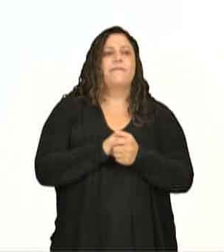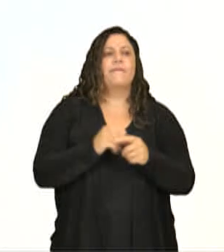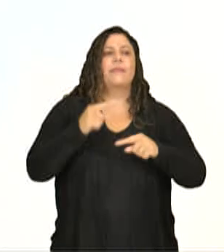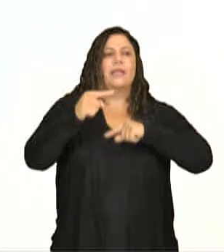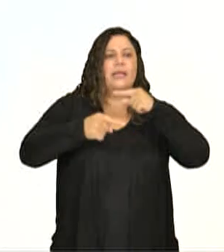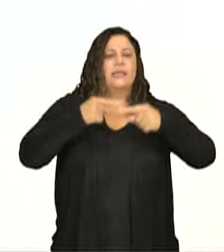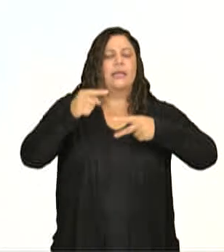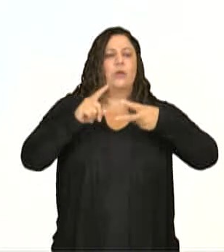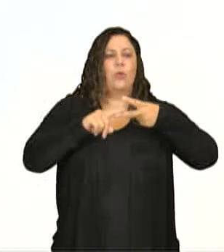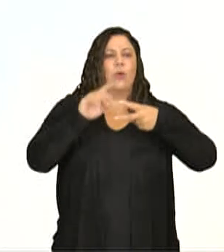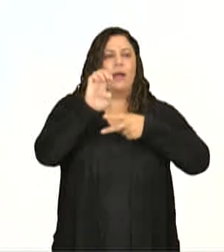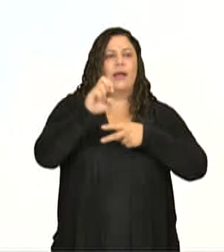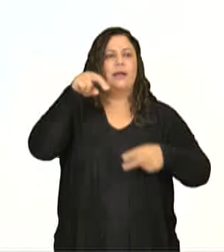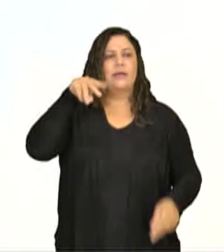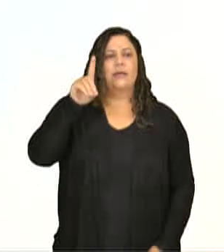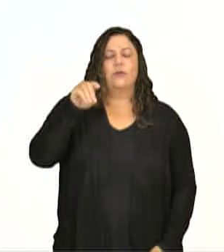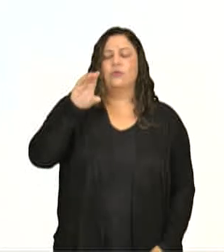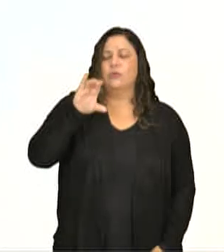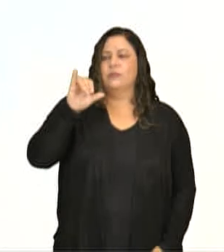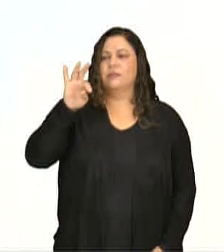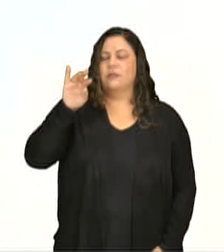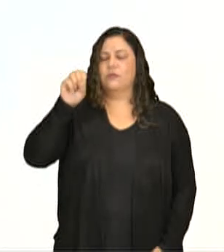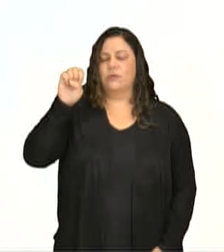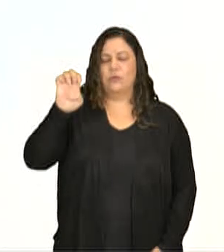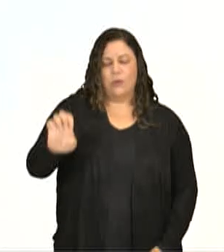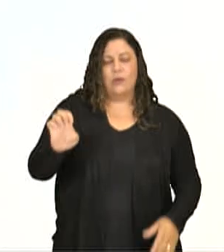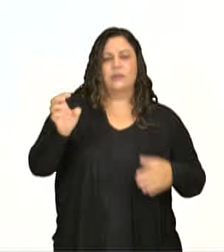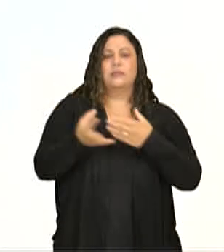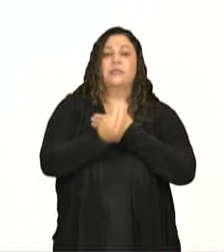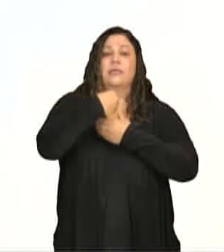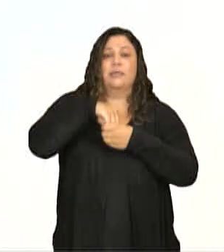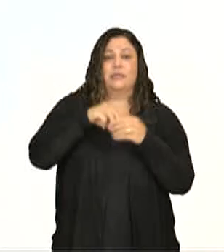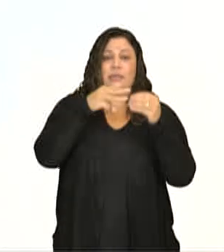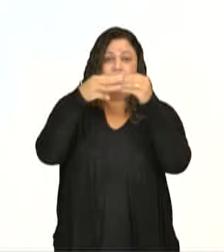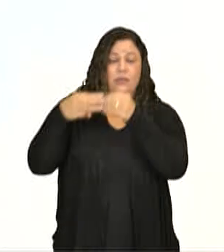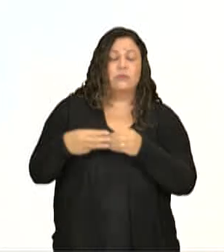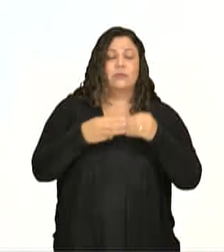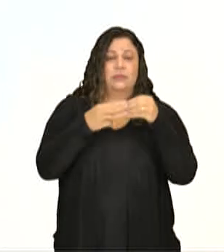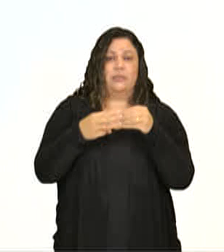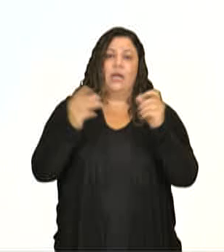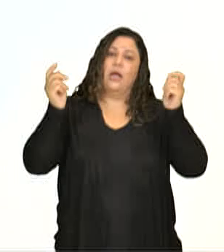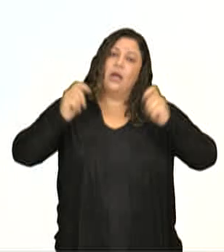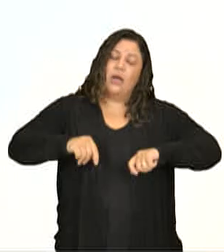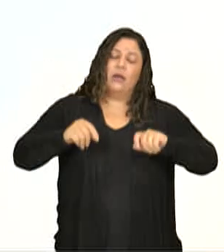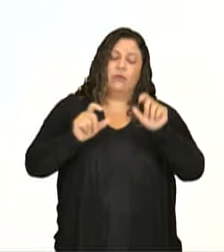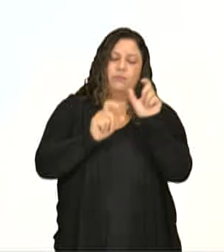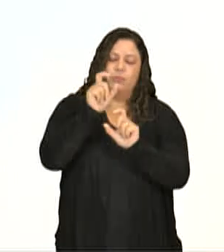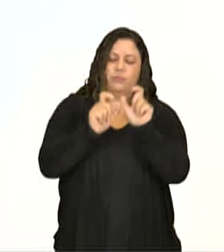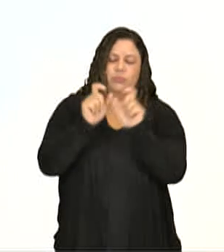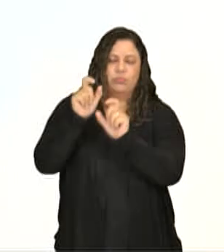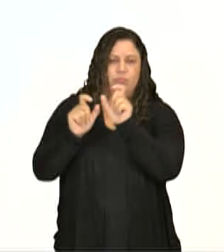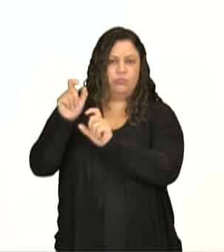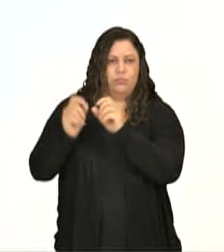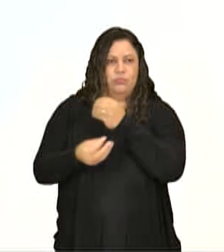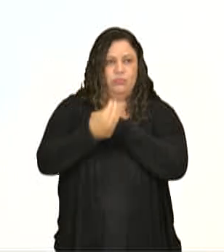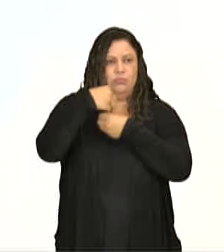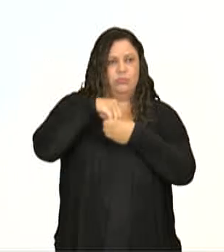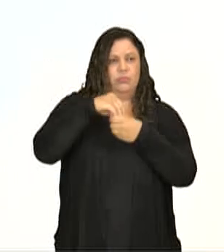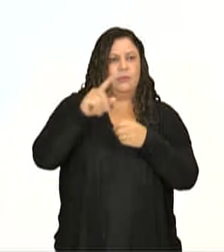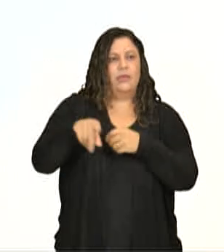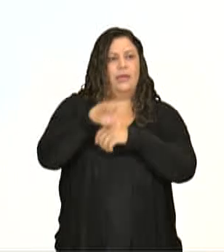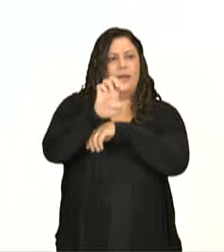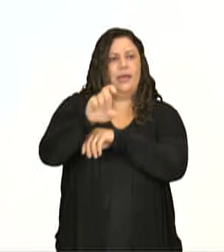ali chamado endocitose, é o processo de entrada de partículas na célula por meio de vesículas chamadas endossomos. E